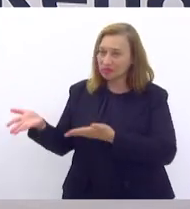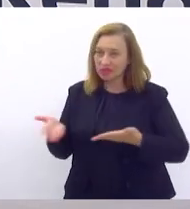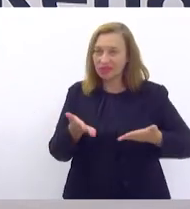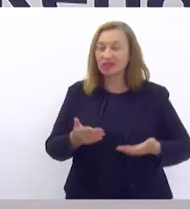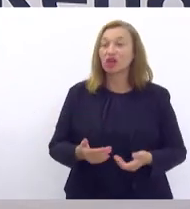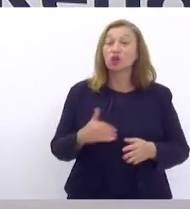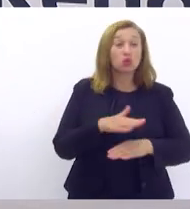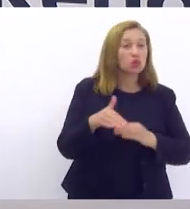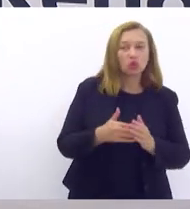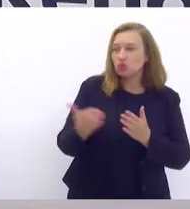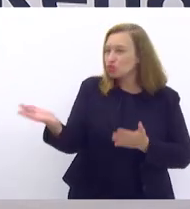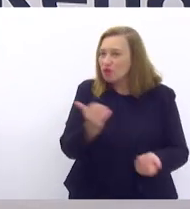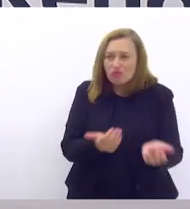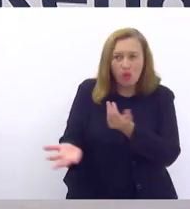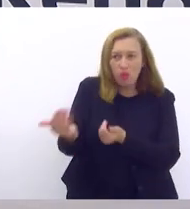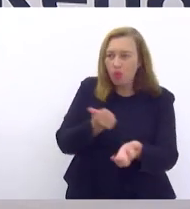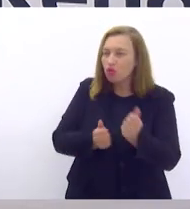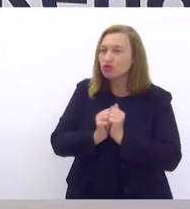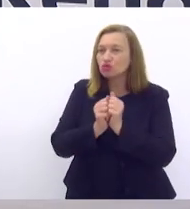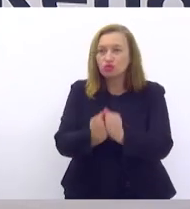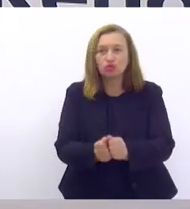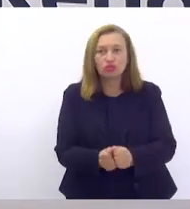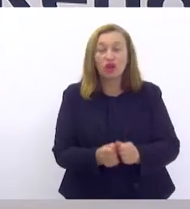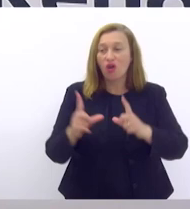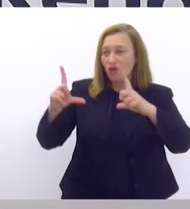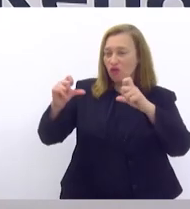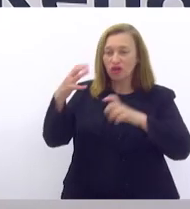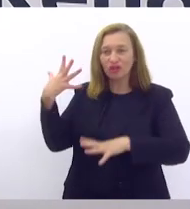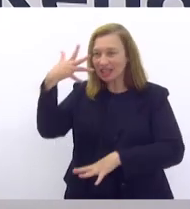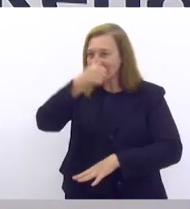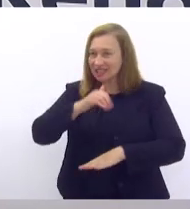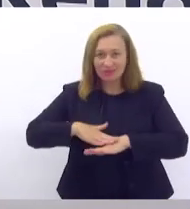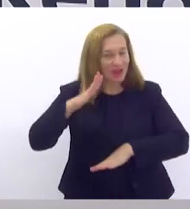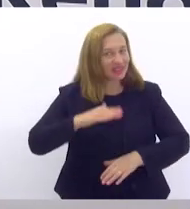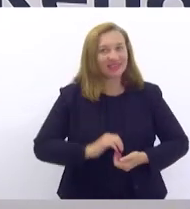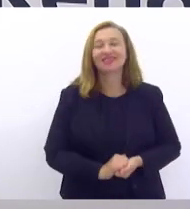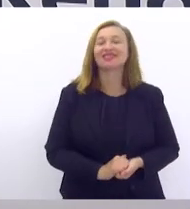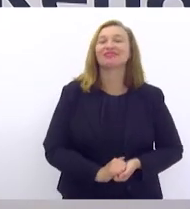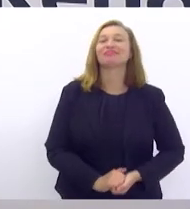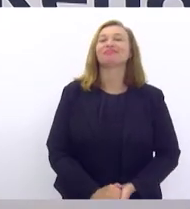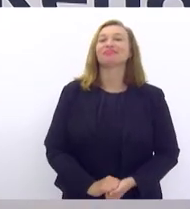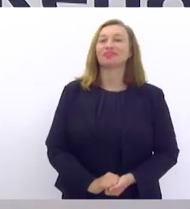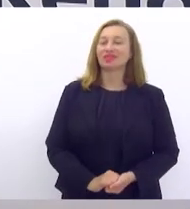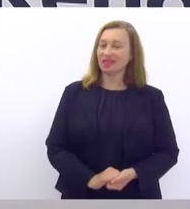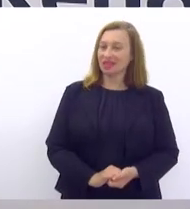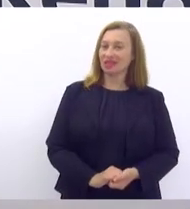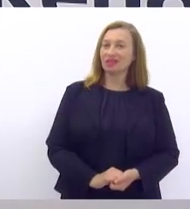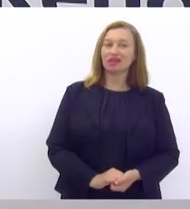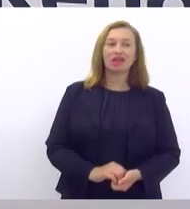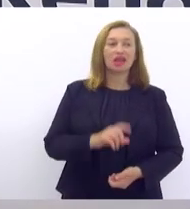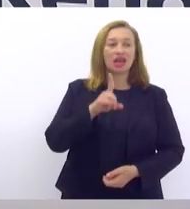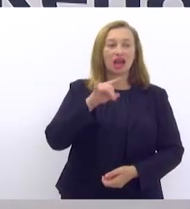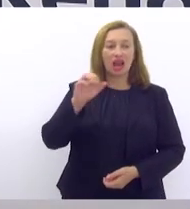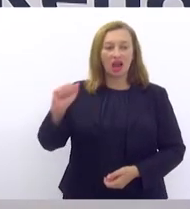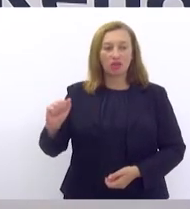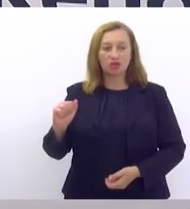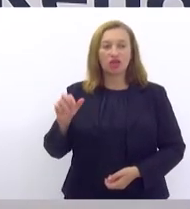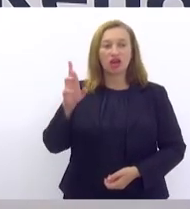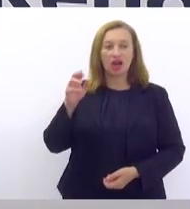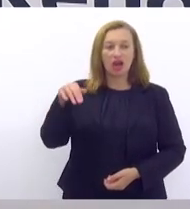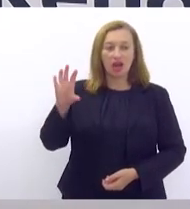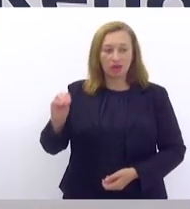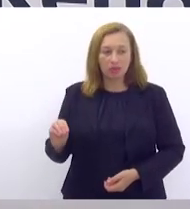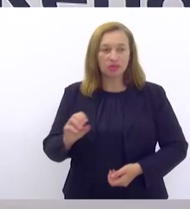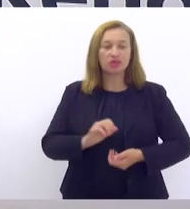Quero que todos venham juntos. A gente tem que fazer essa foto bonita demais aqui, ó. Eu queria chamar a Cláudia Ramos Beleza